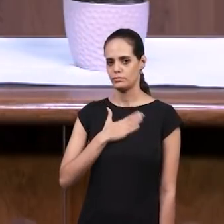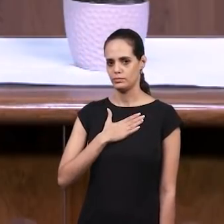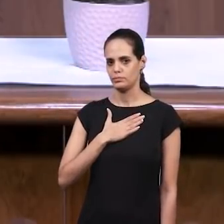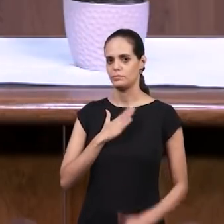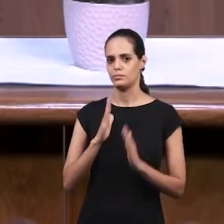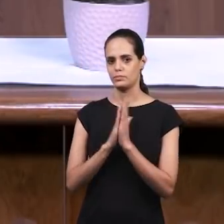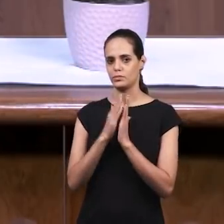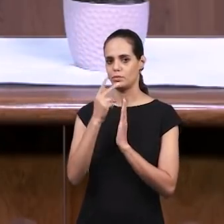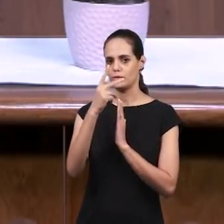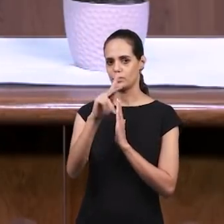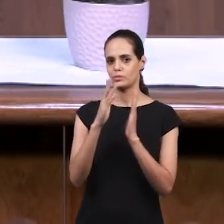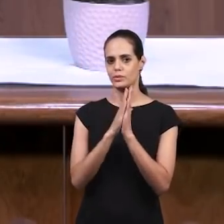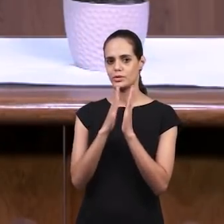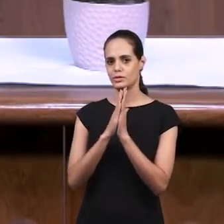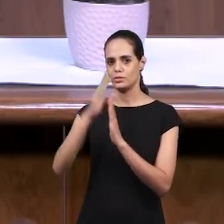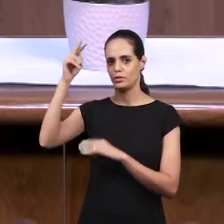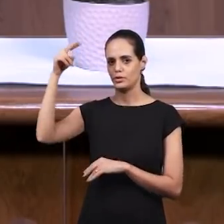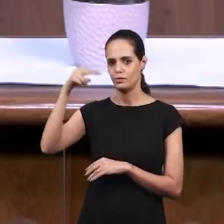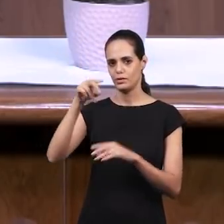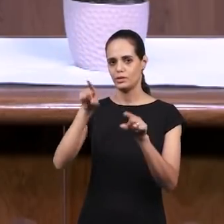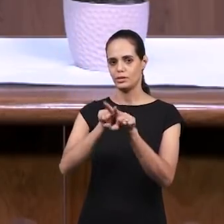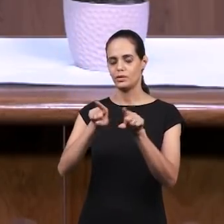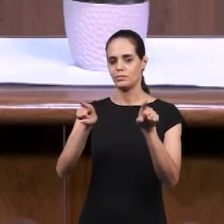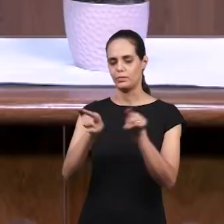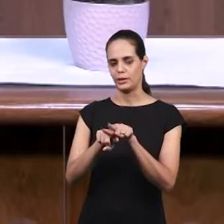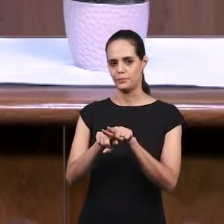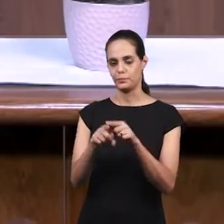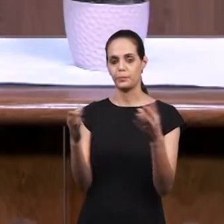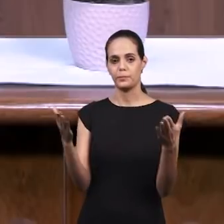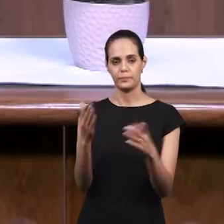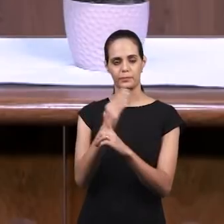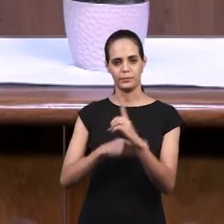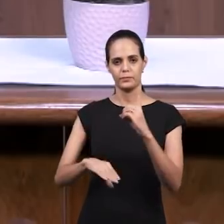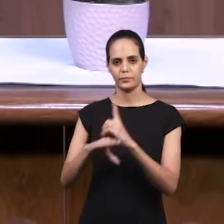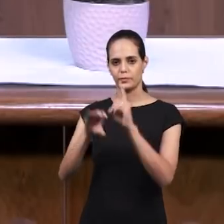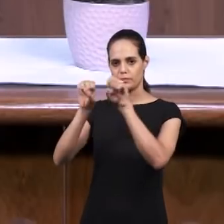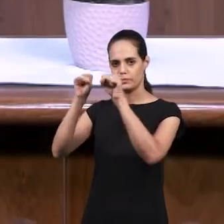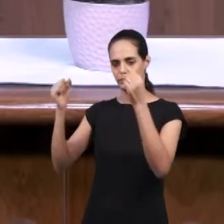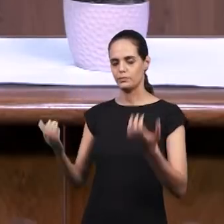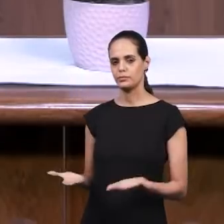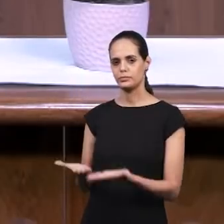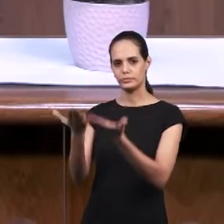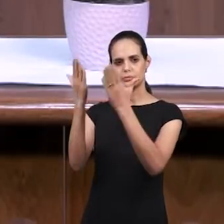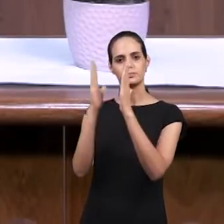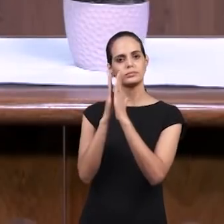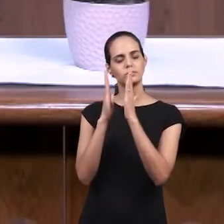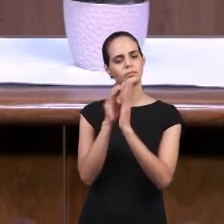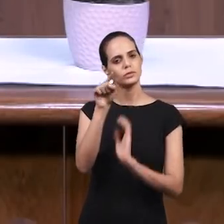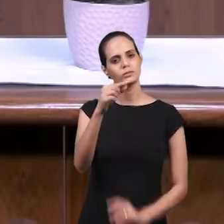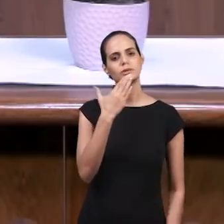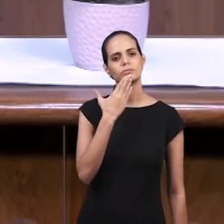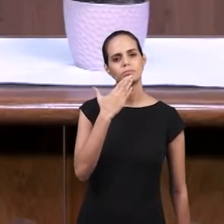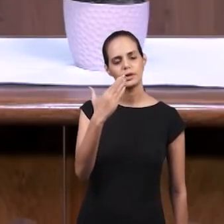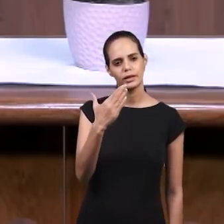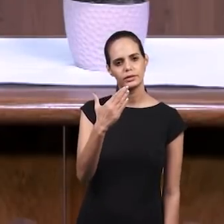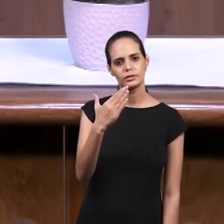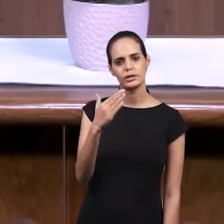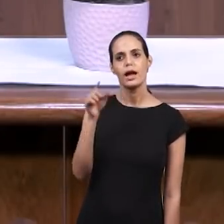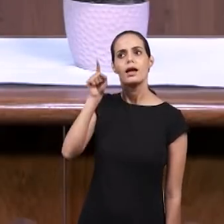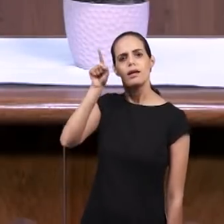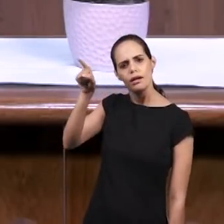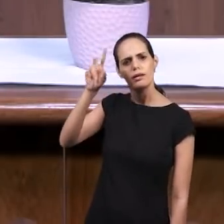hora, a colocarmos diante de Deus o nosso culto. E você, nesta oração, você pode pedir ao Senhor que Ele